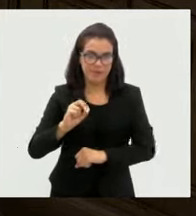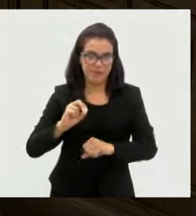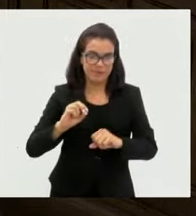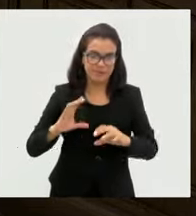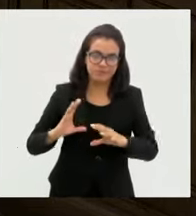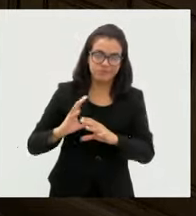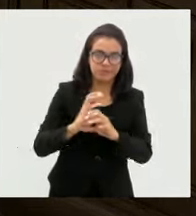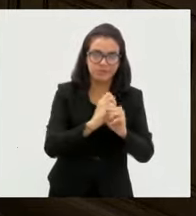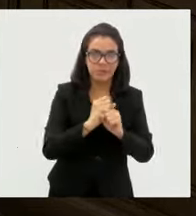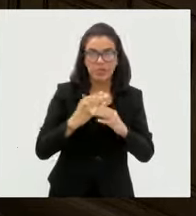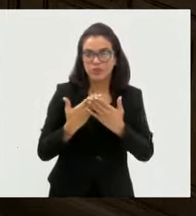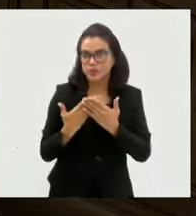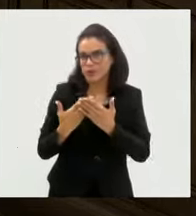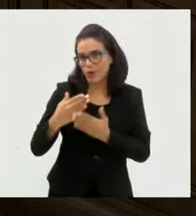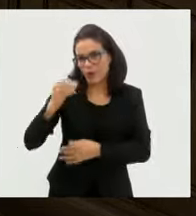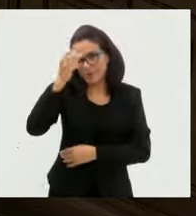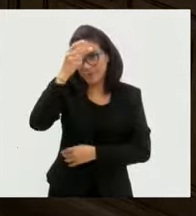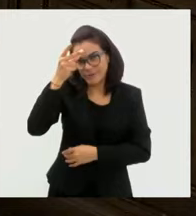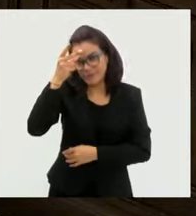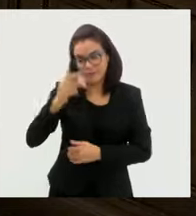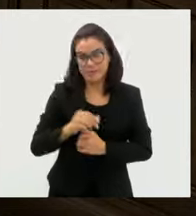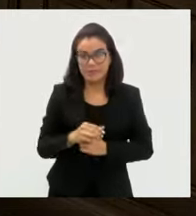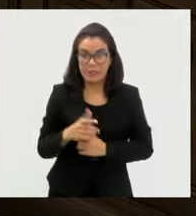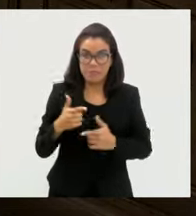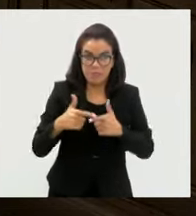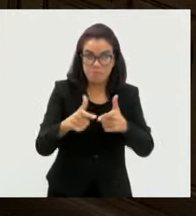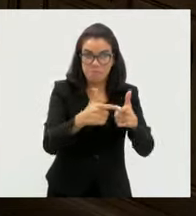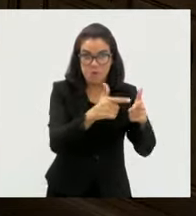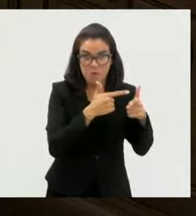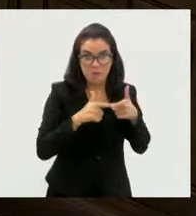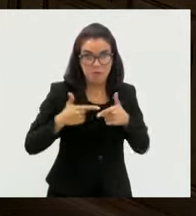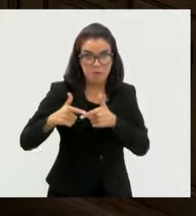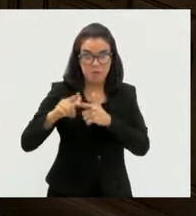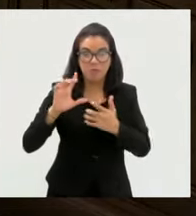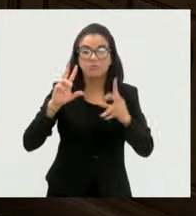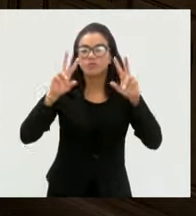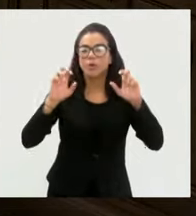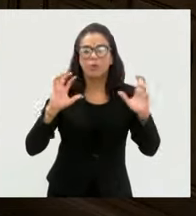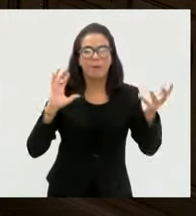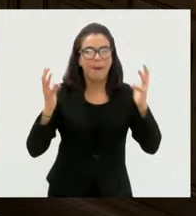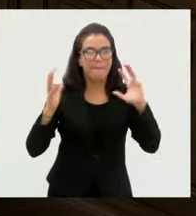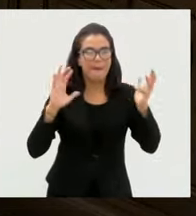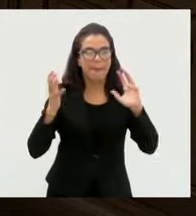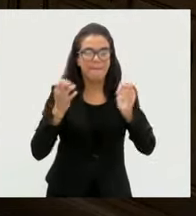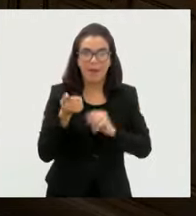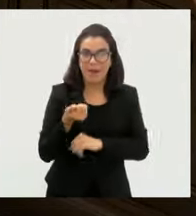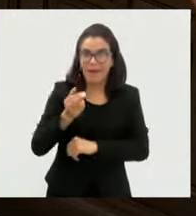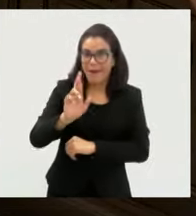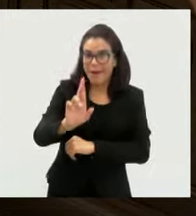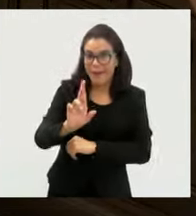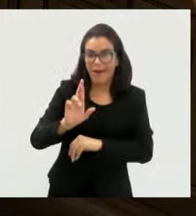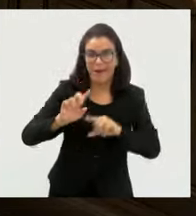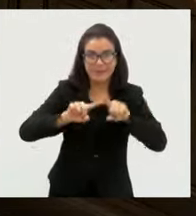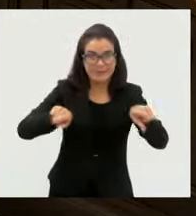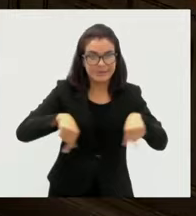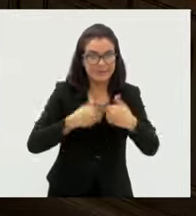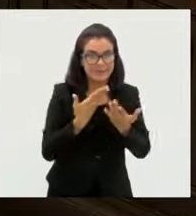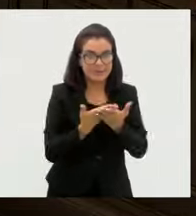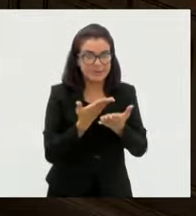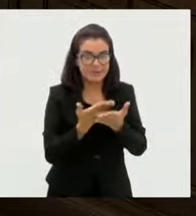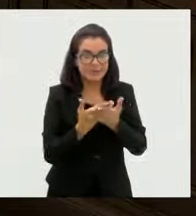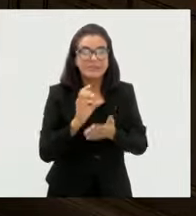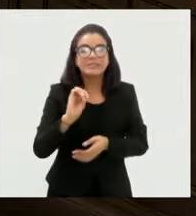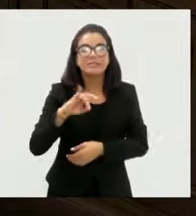do Rio de Janeiro passa por alguns problemas no tocante à climatização. Então, acho que se adotássemos